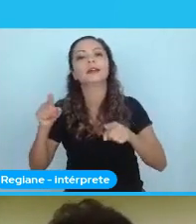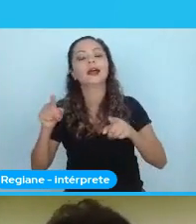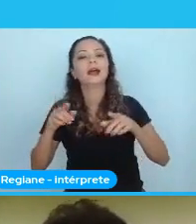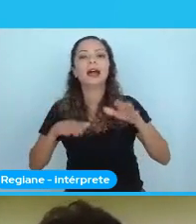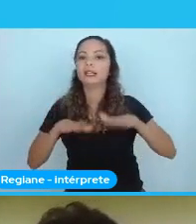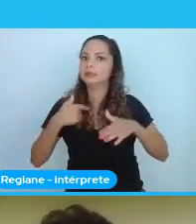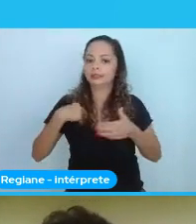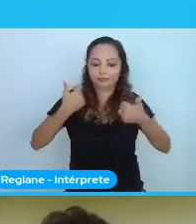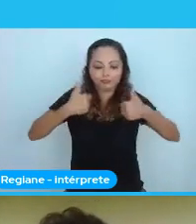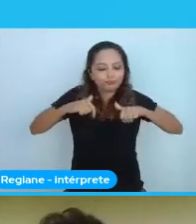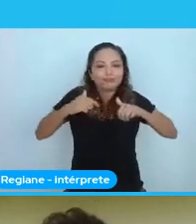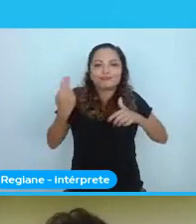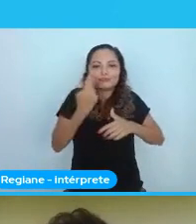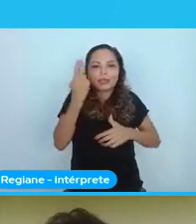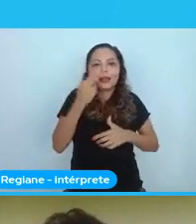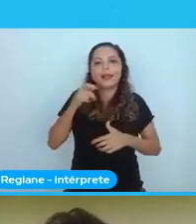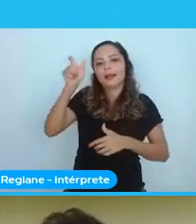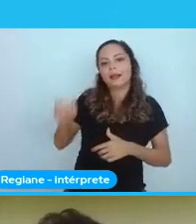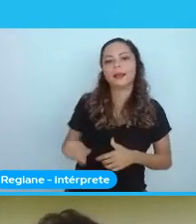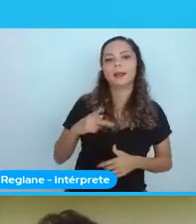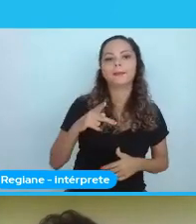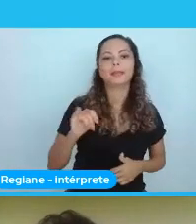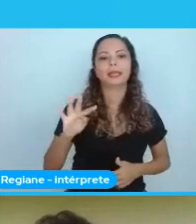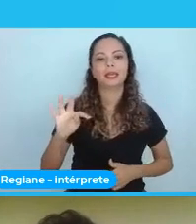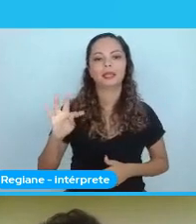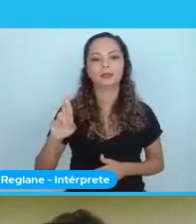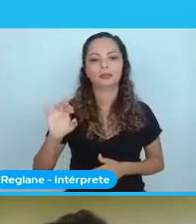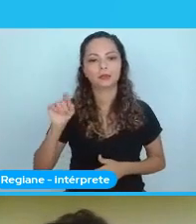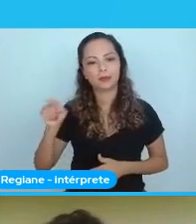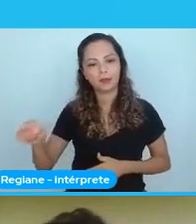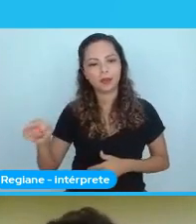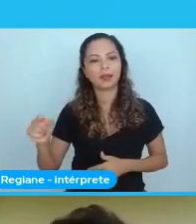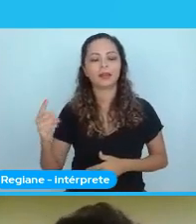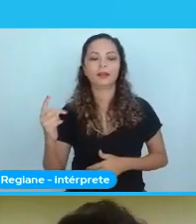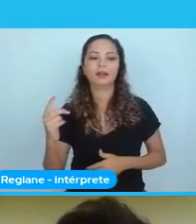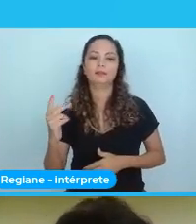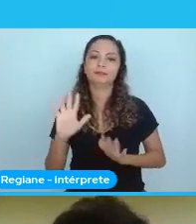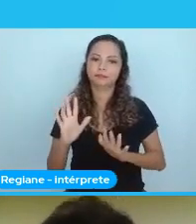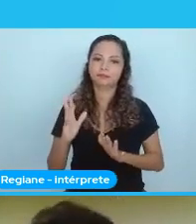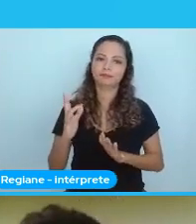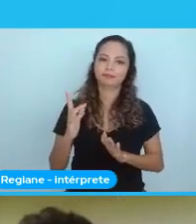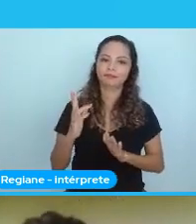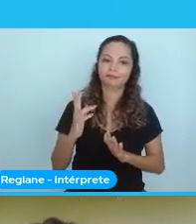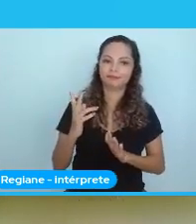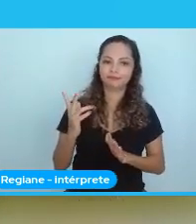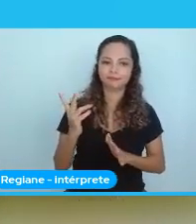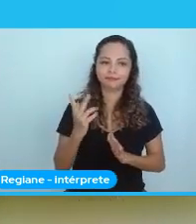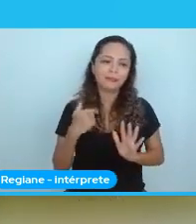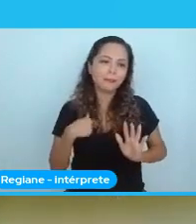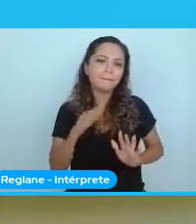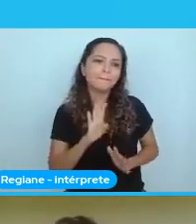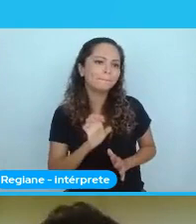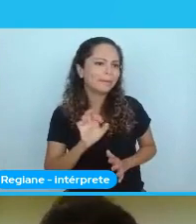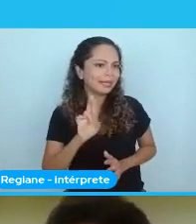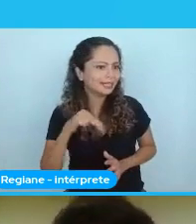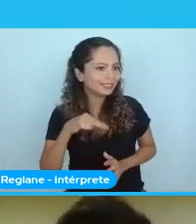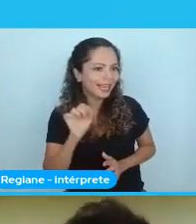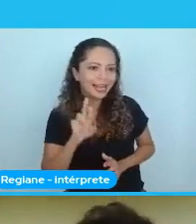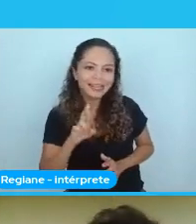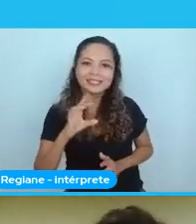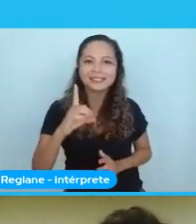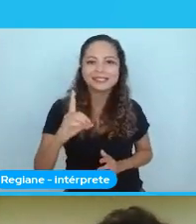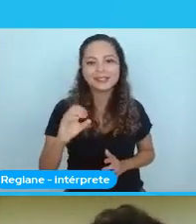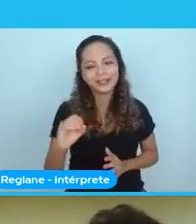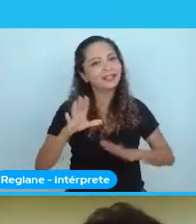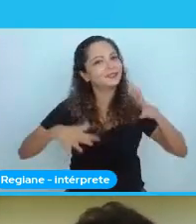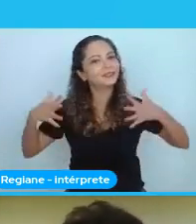Pietro Baptiste, apesar de ser um nome, parecer gringo, sou eu e Bernardo. São duas pessoas, tem muita gente que confunde, mas a ideia é essa. Esse aqui sou eu, tem